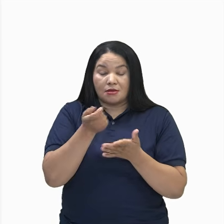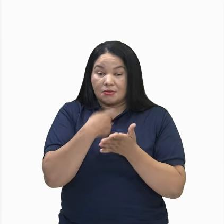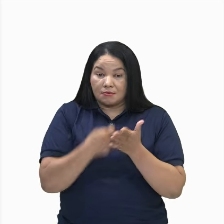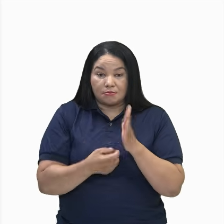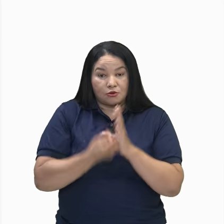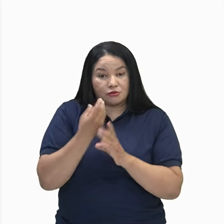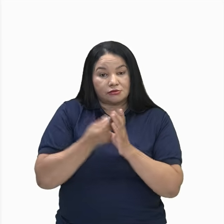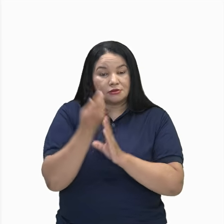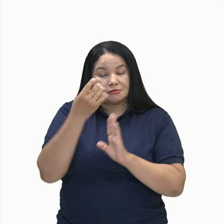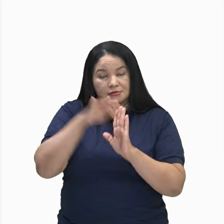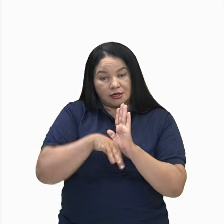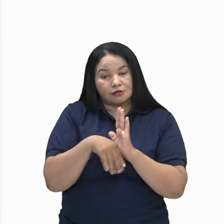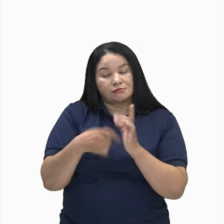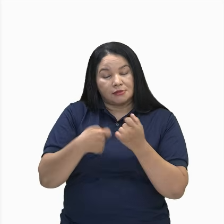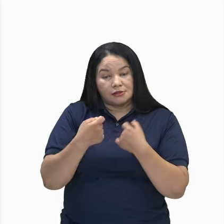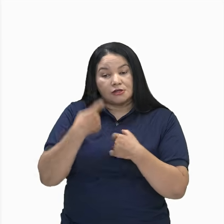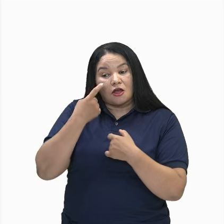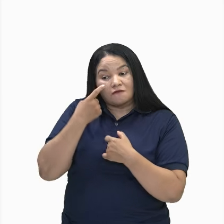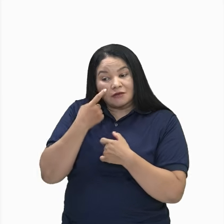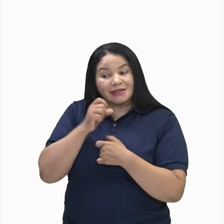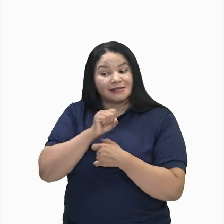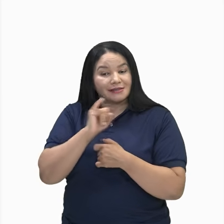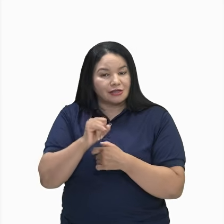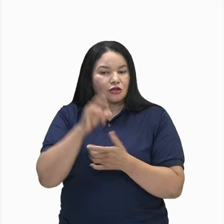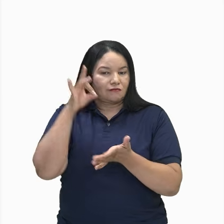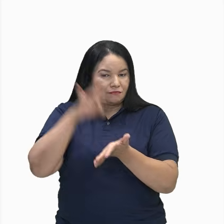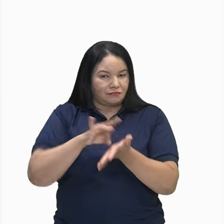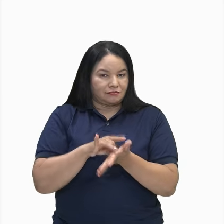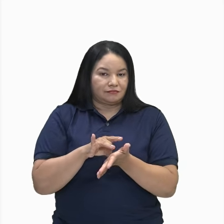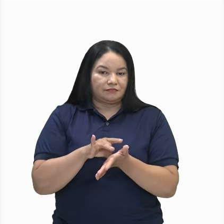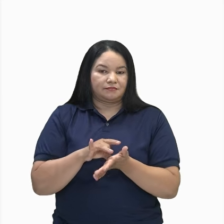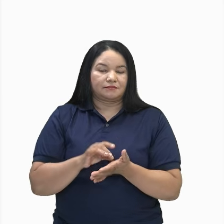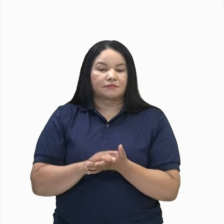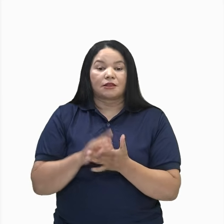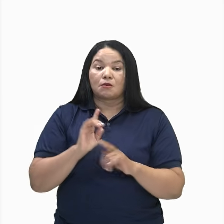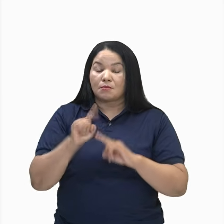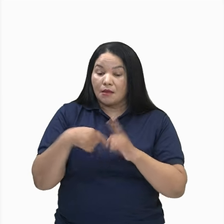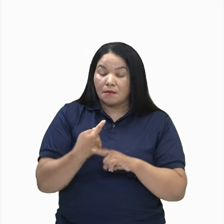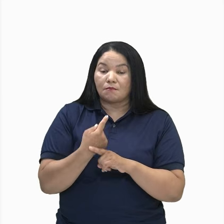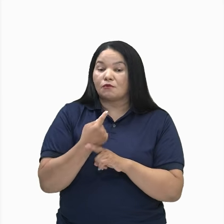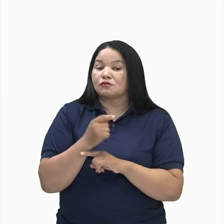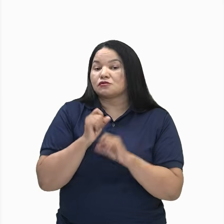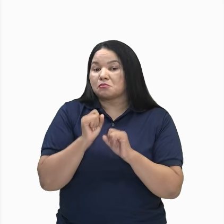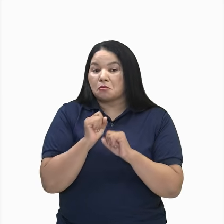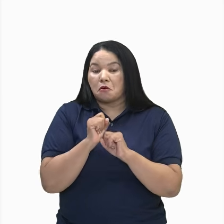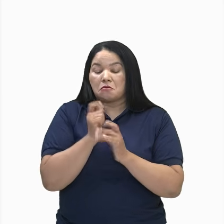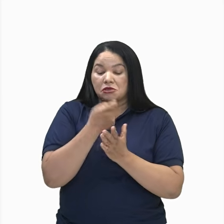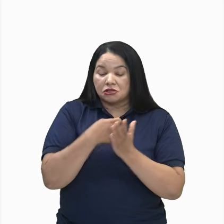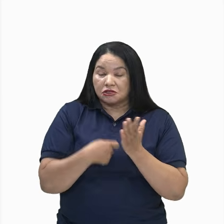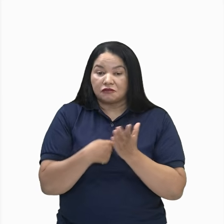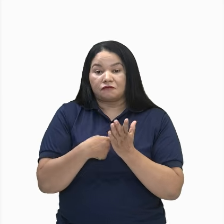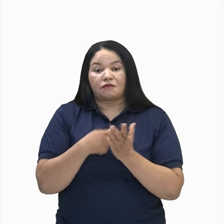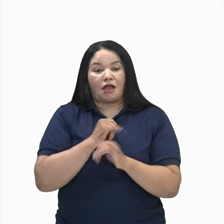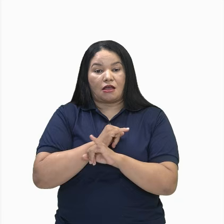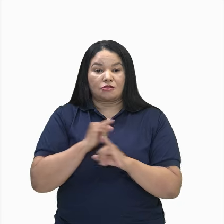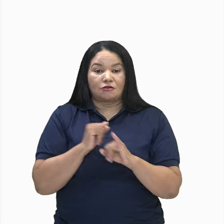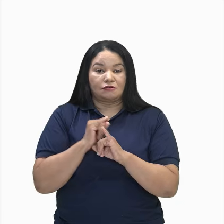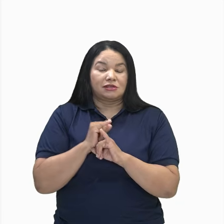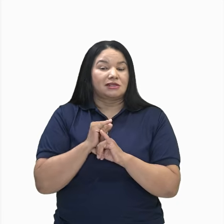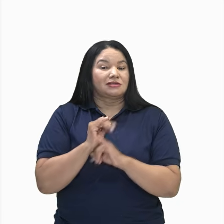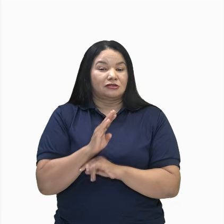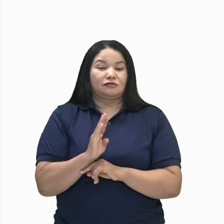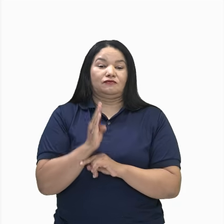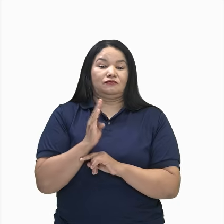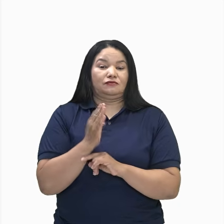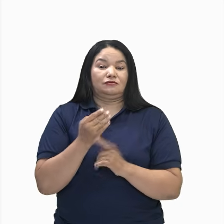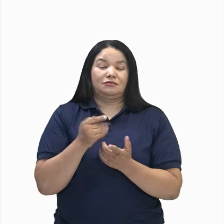texto, apurar se aquilo é verdadeiro, para não correr o risco de escrever notícias e